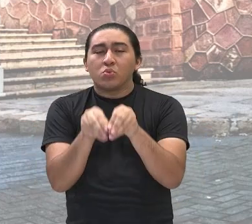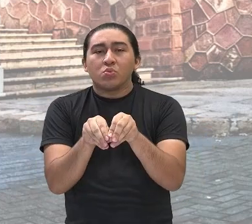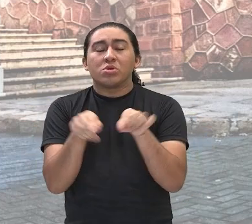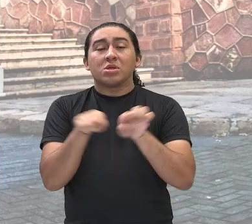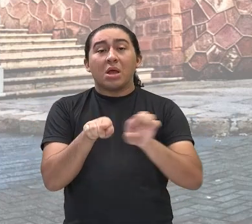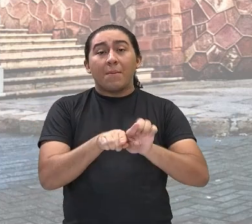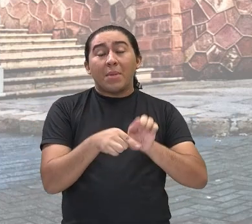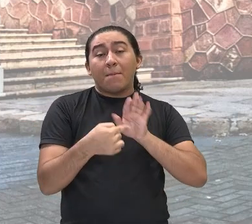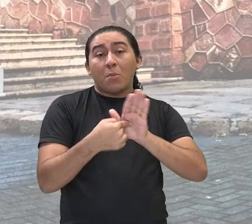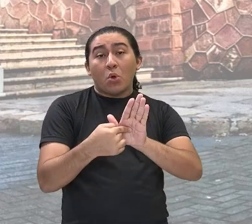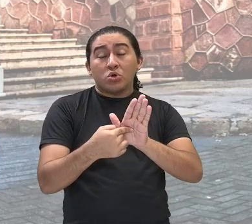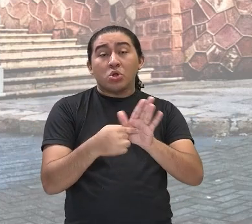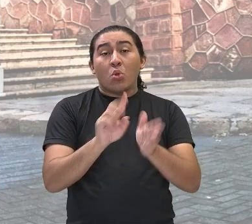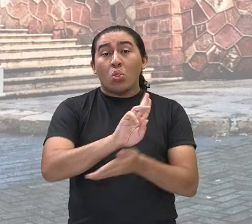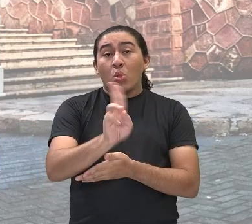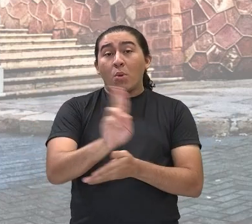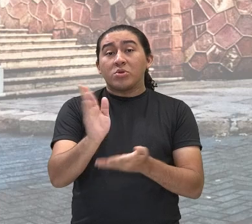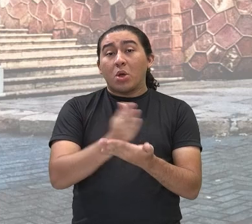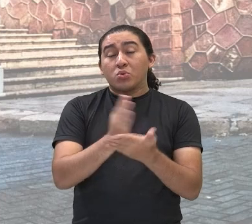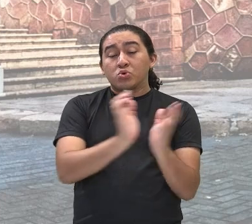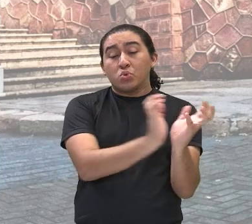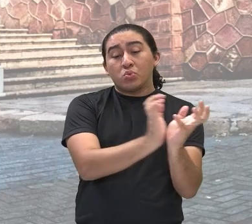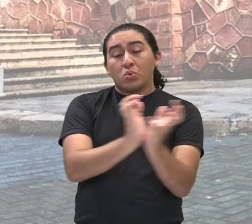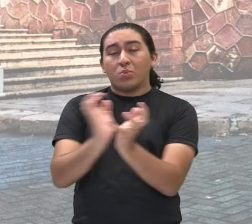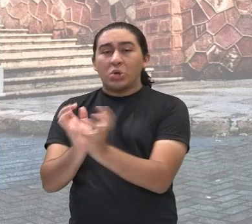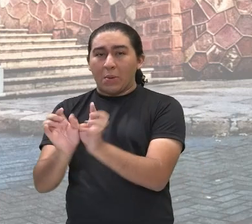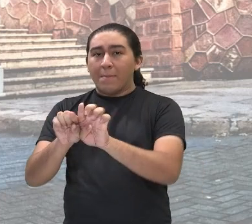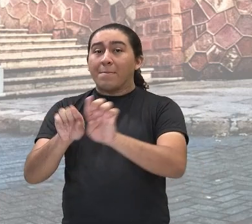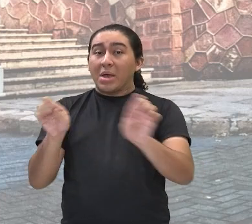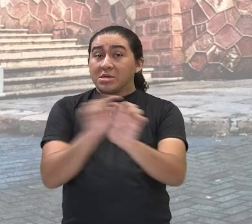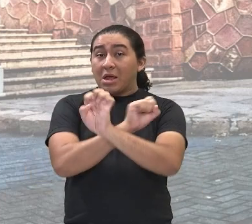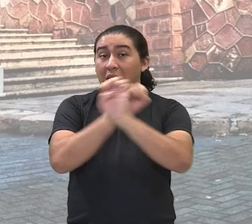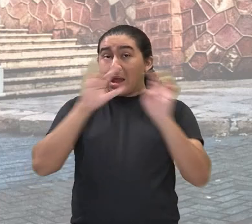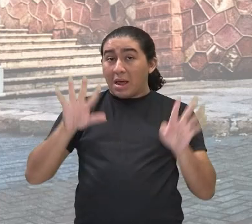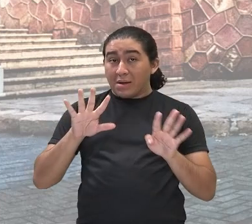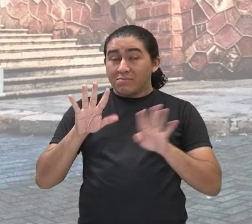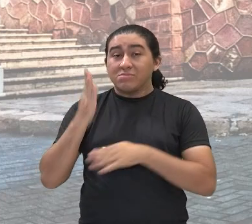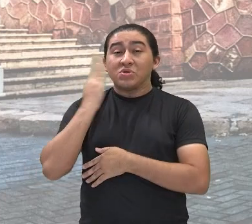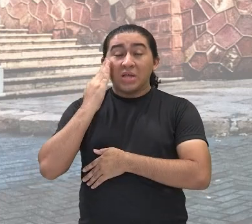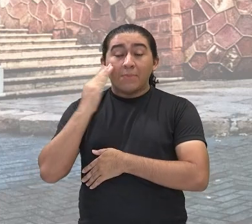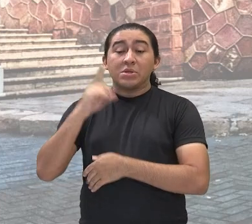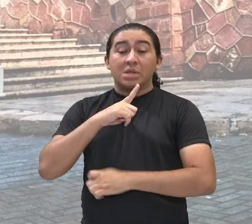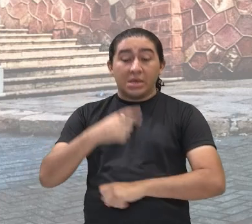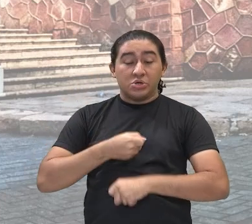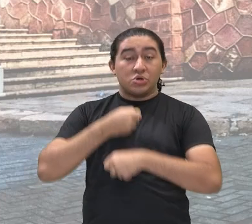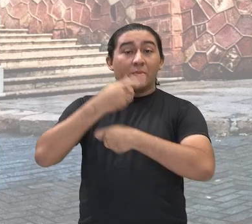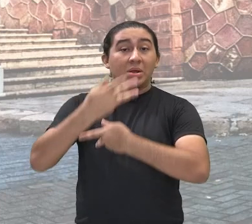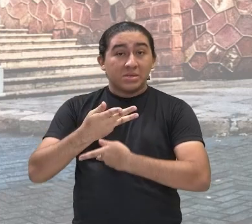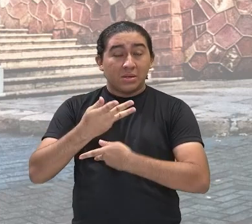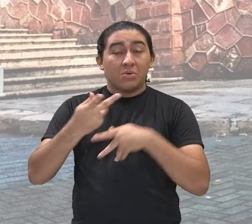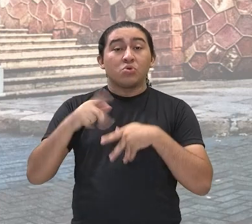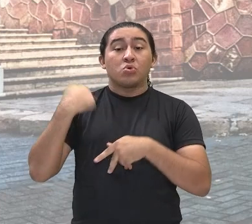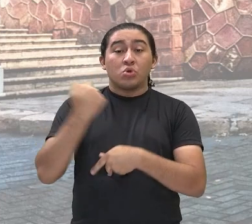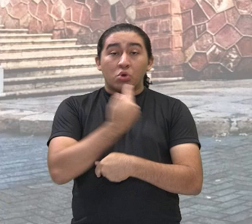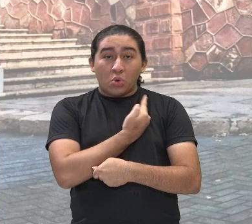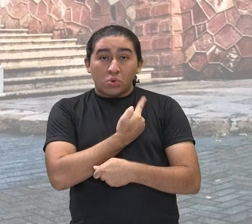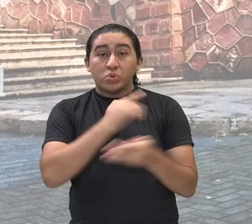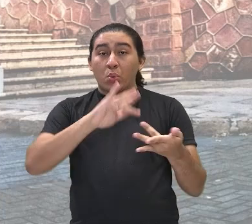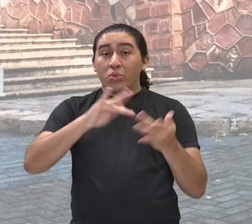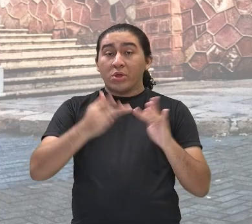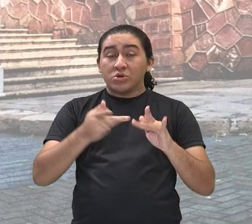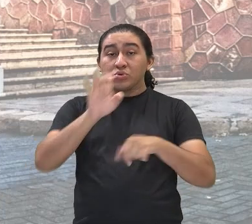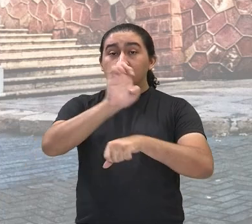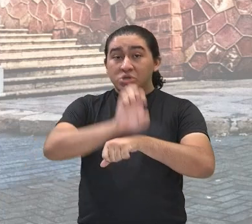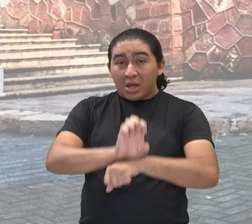grupos artísticos, mas já fica clara a riqueza de produção existente no nosso cenário